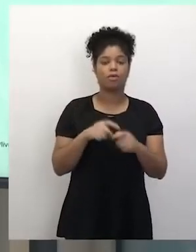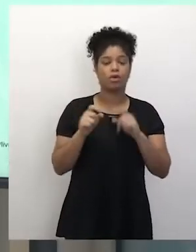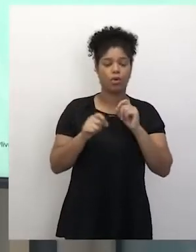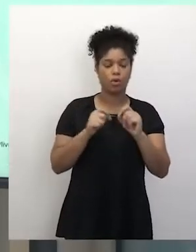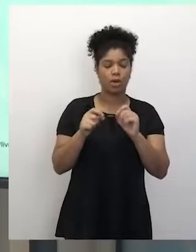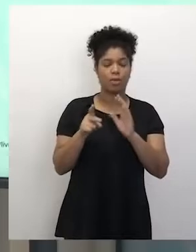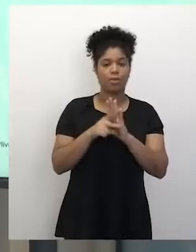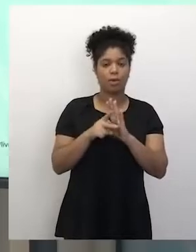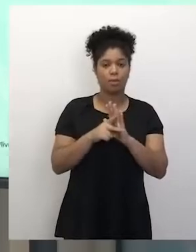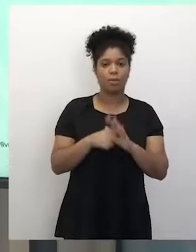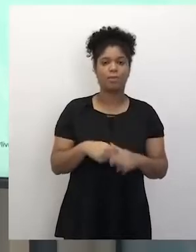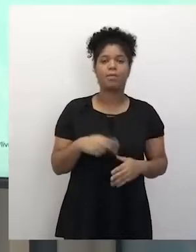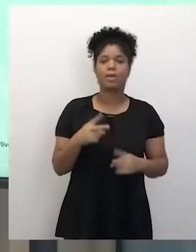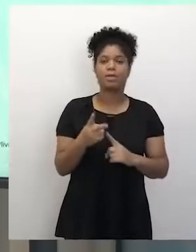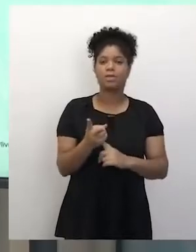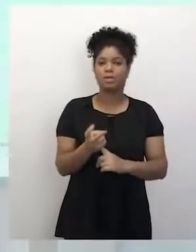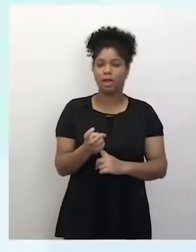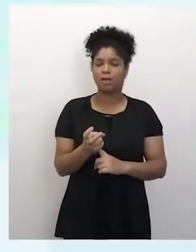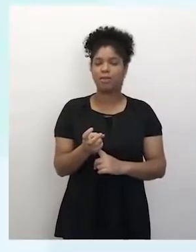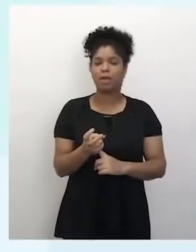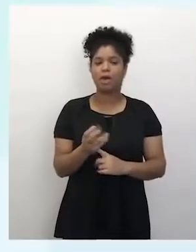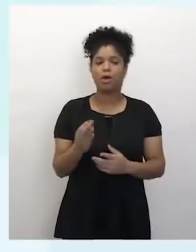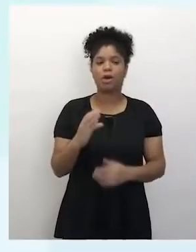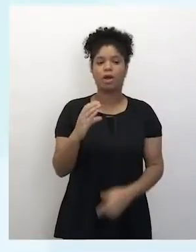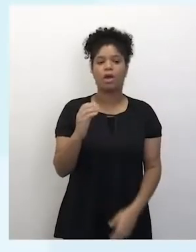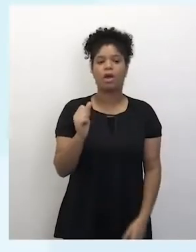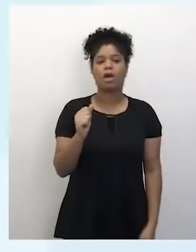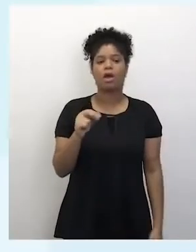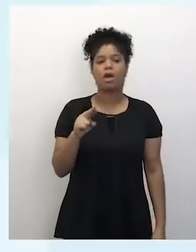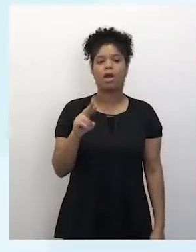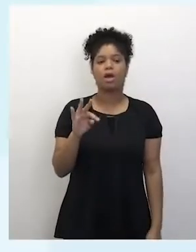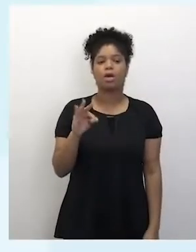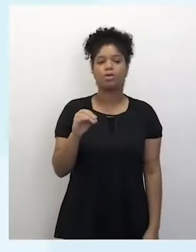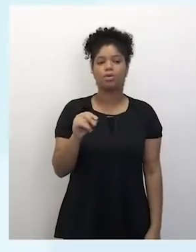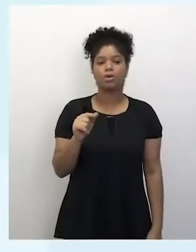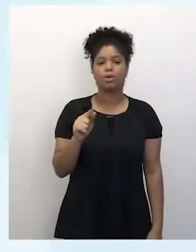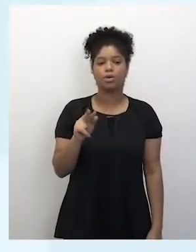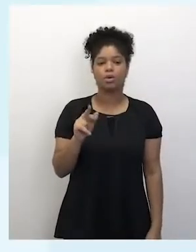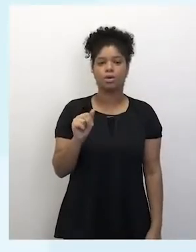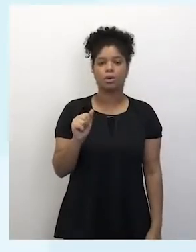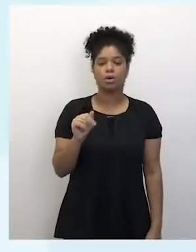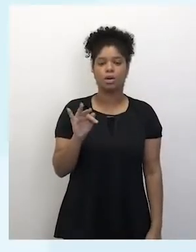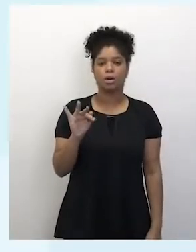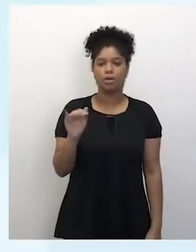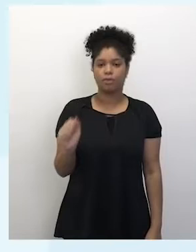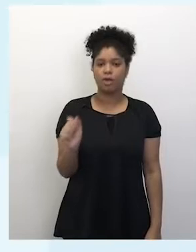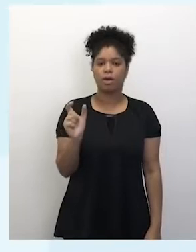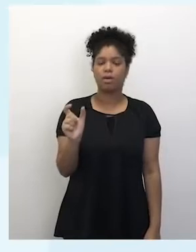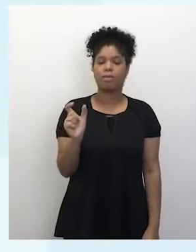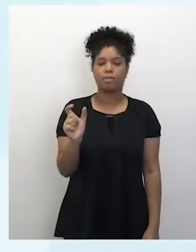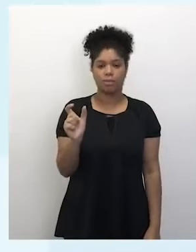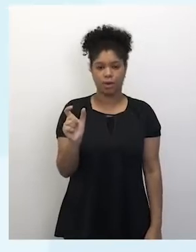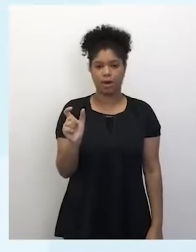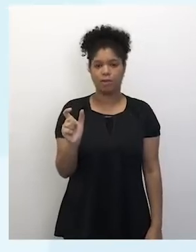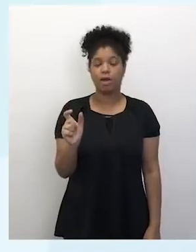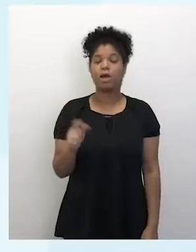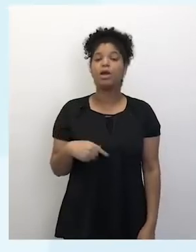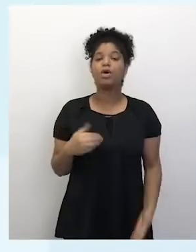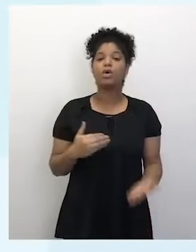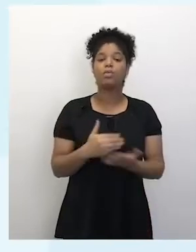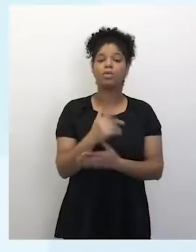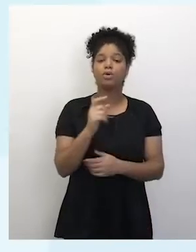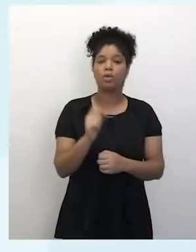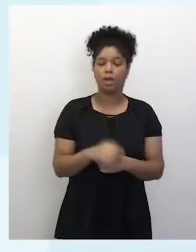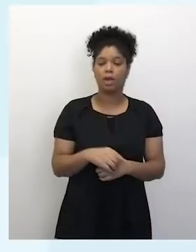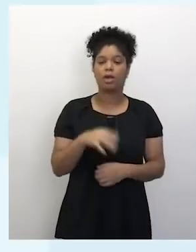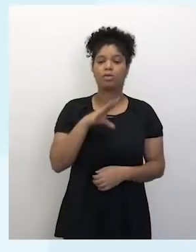de cartografia. Então vamos acompanhar aí na tela, né, a cartografia, né, essa palavra, ela tem origem na